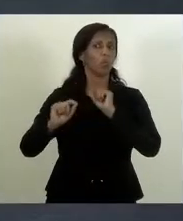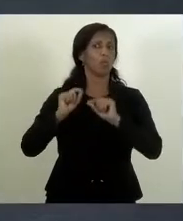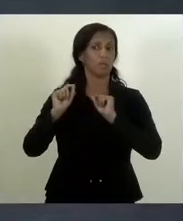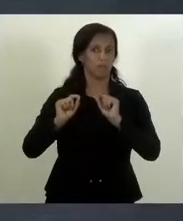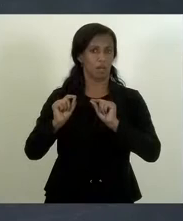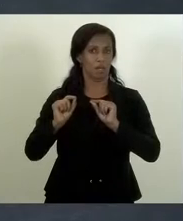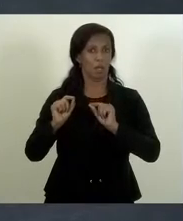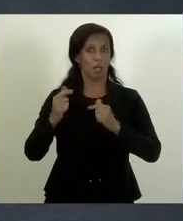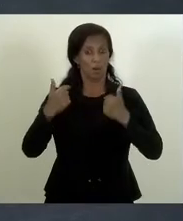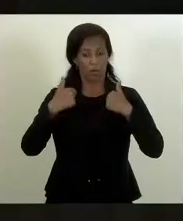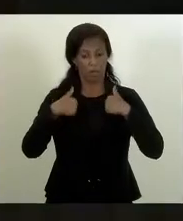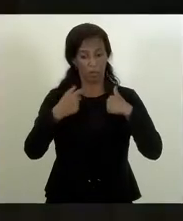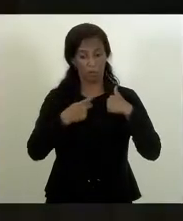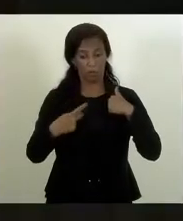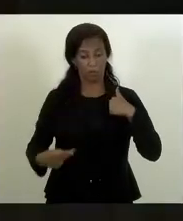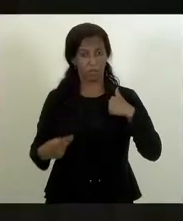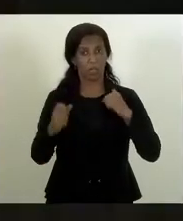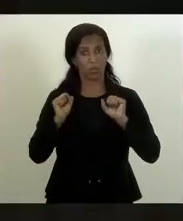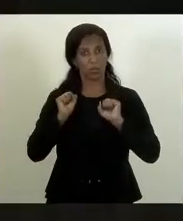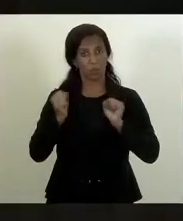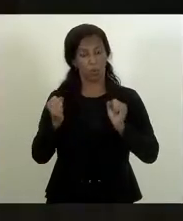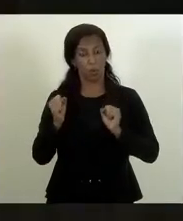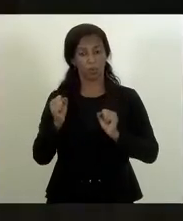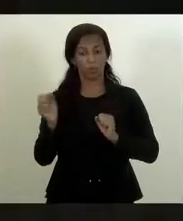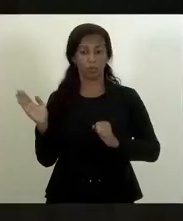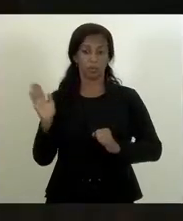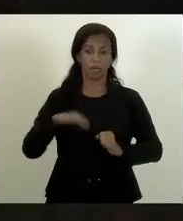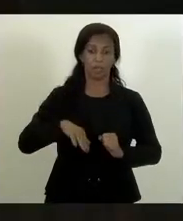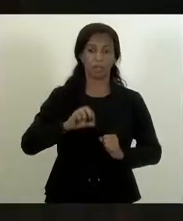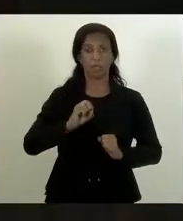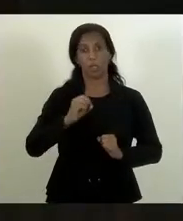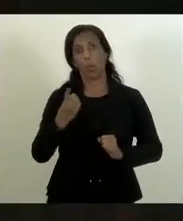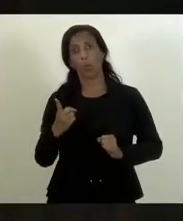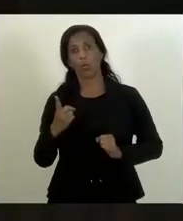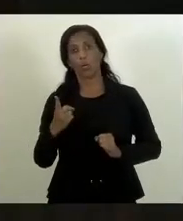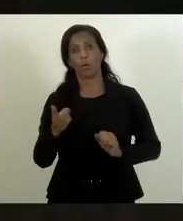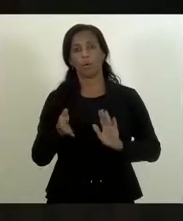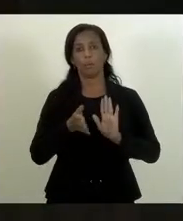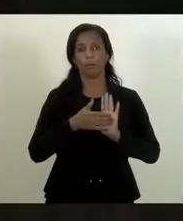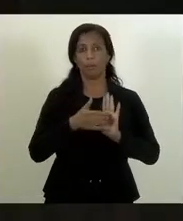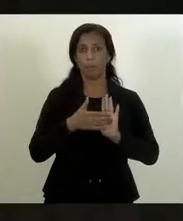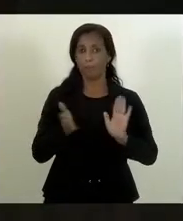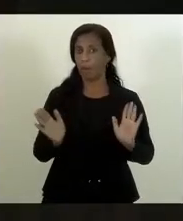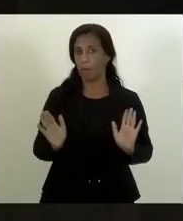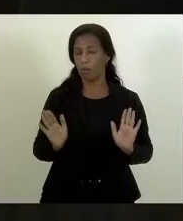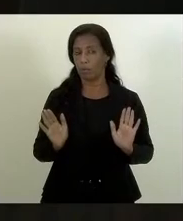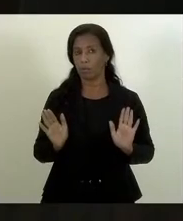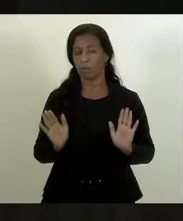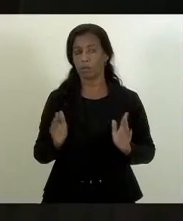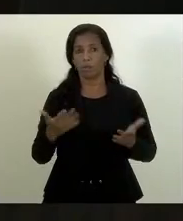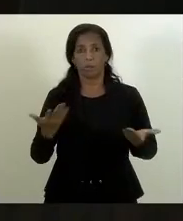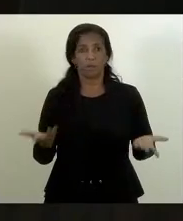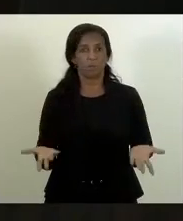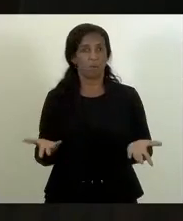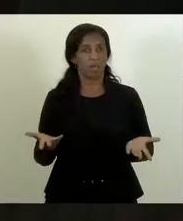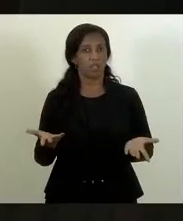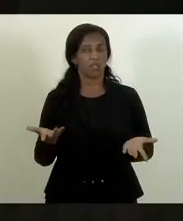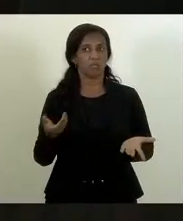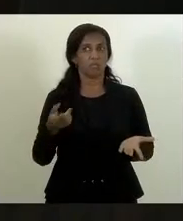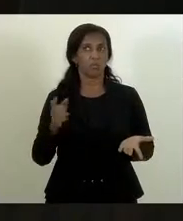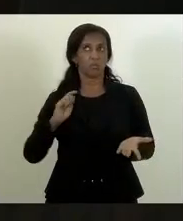Então, eu fiz publicar alguns projetos de autoria do deputado Anderson, mas não significa que eles virão para a